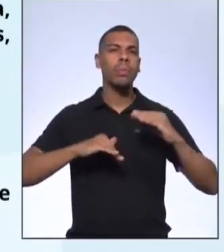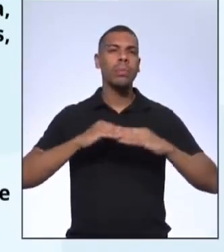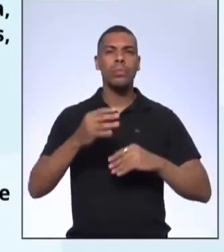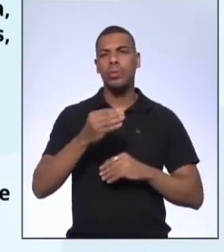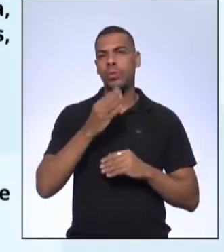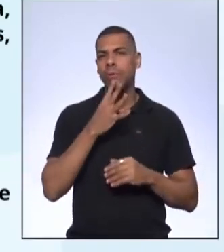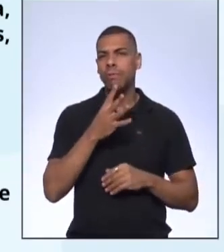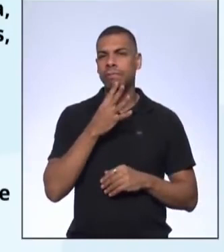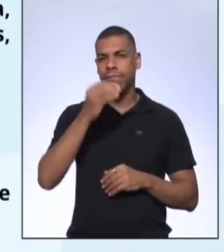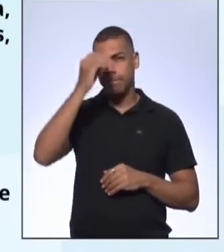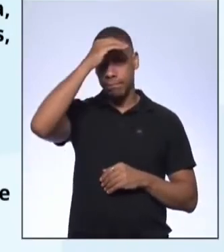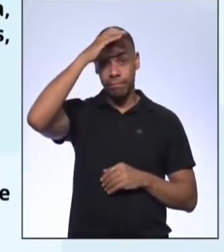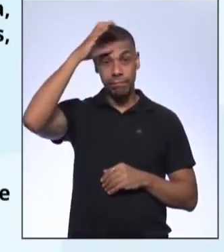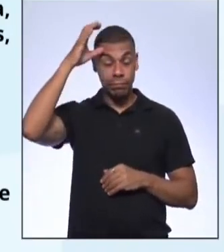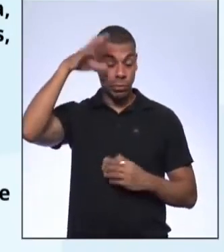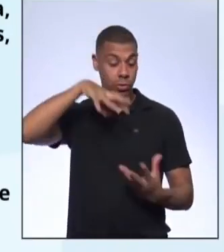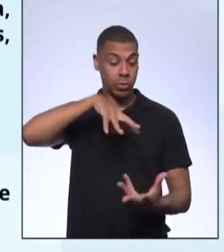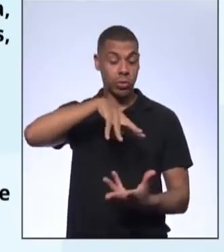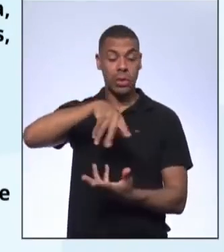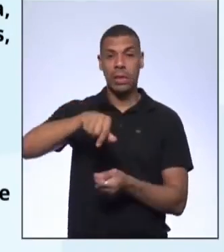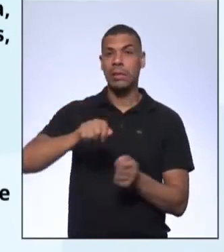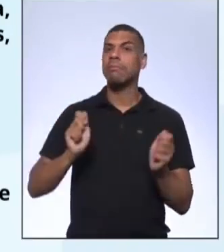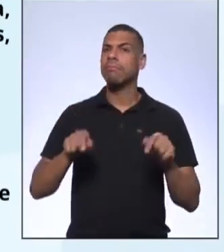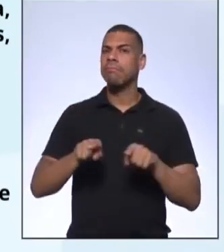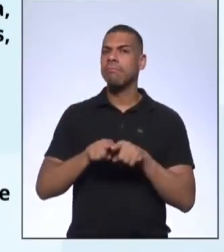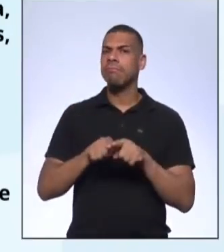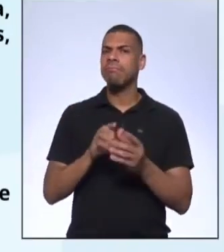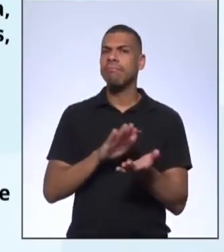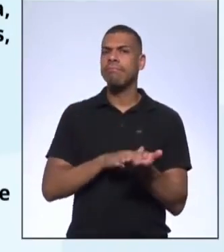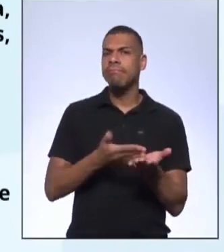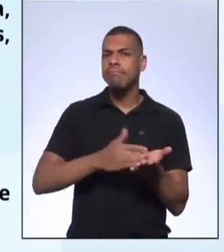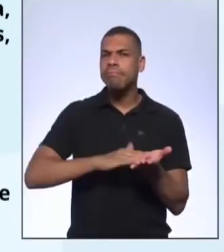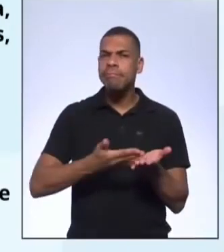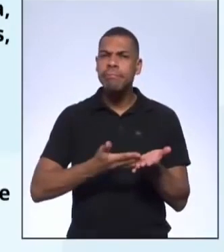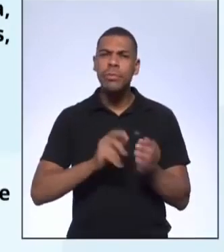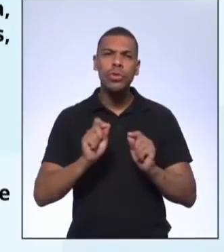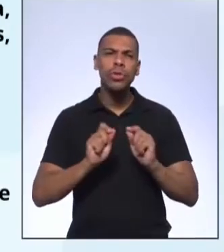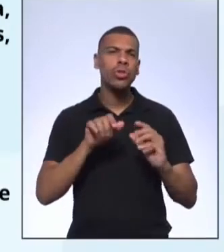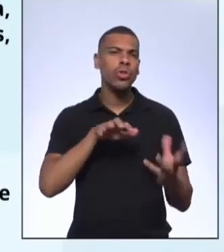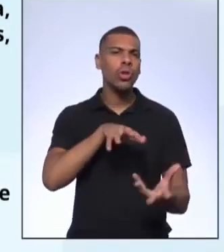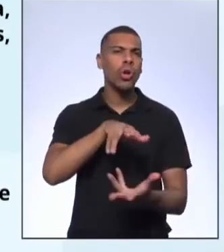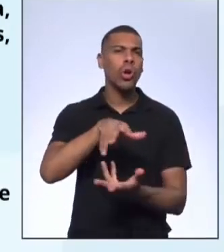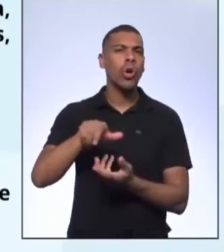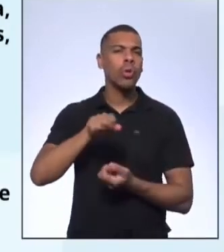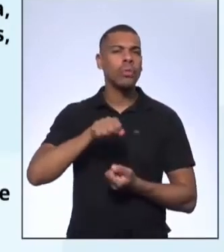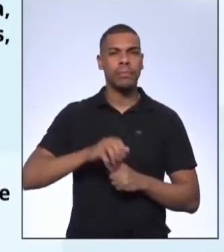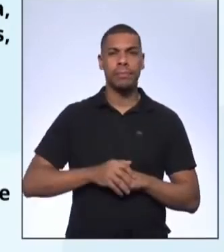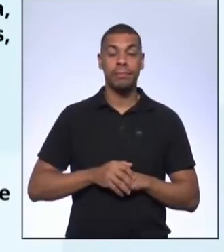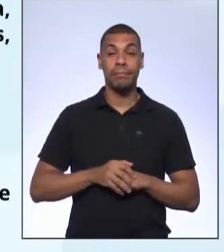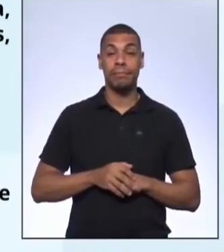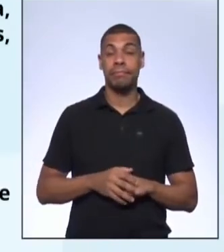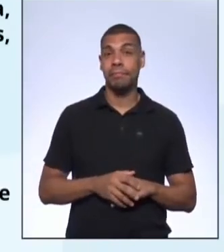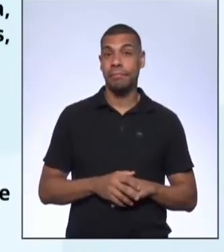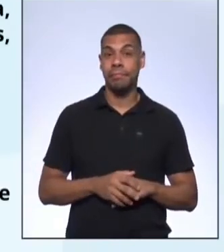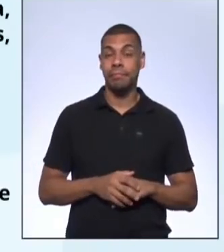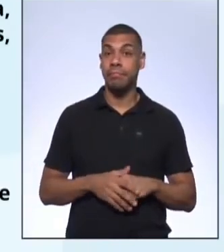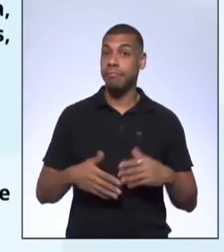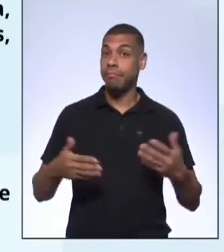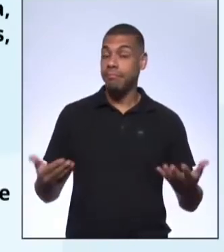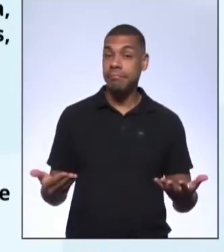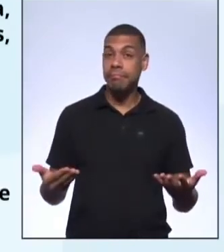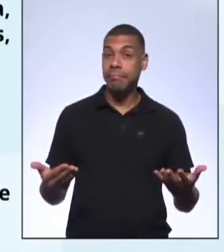conhecimento Integração Mundial e suas interpretações, globalização e mundialização.